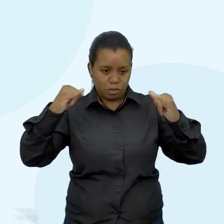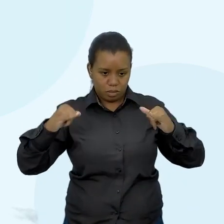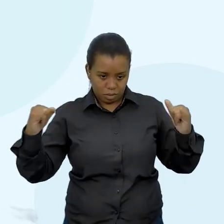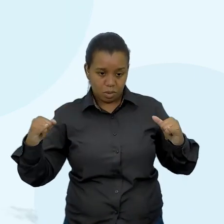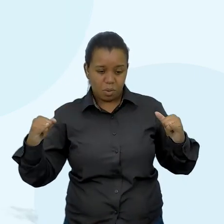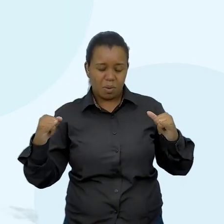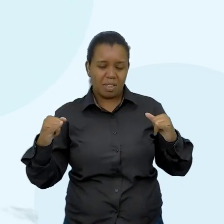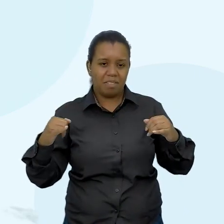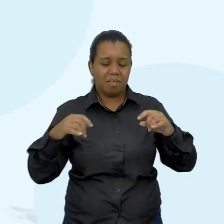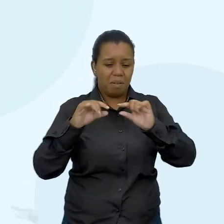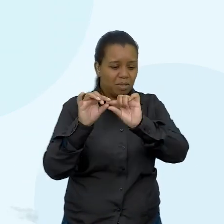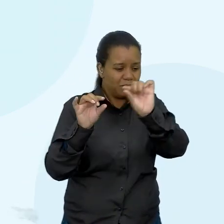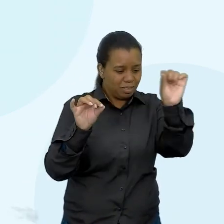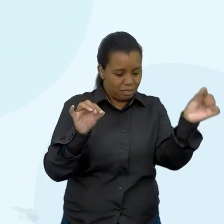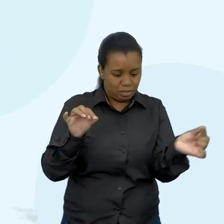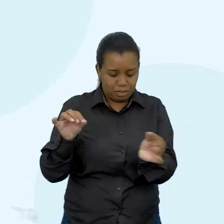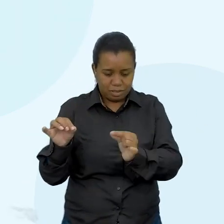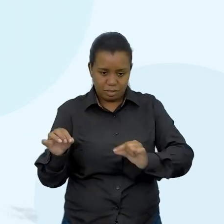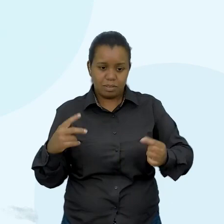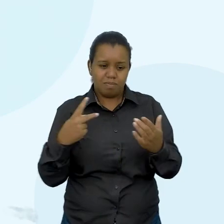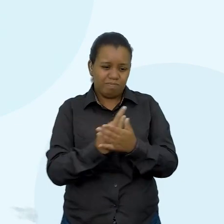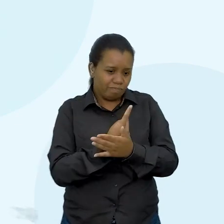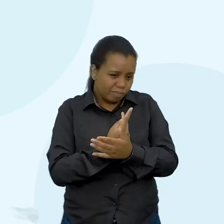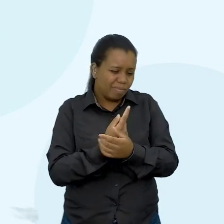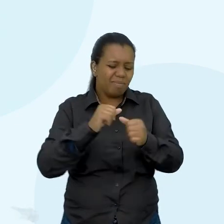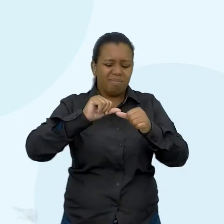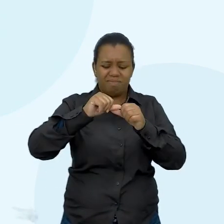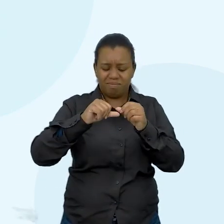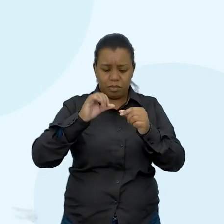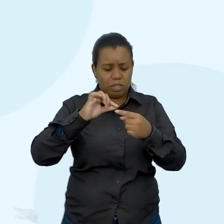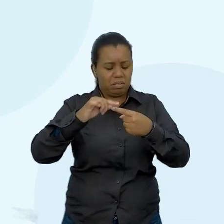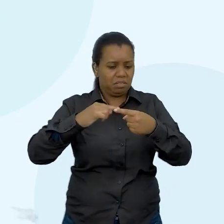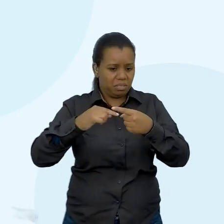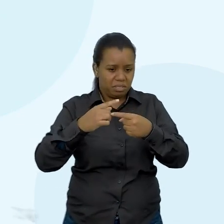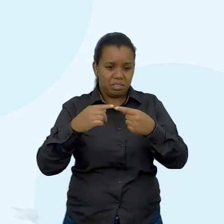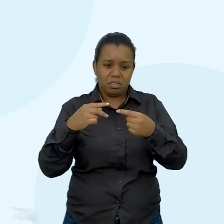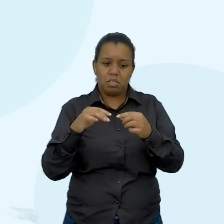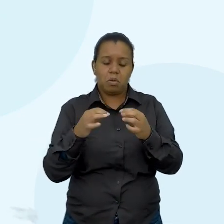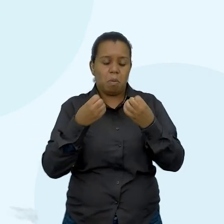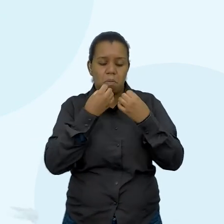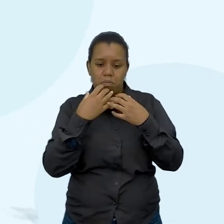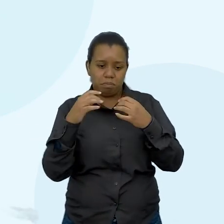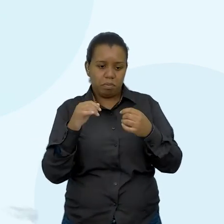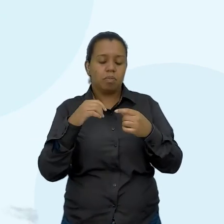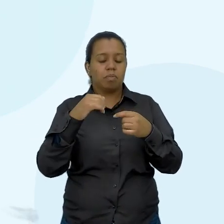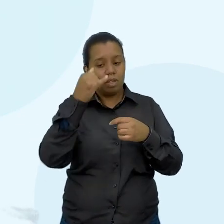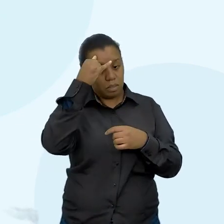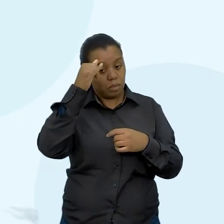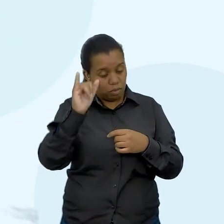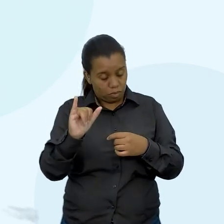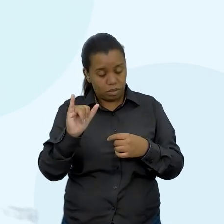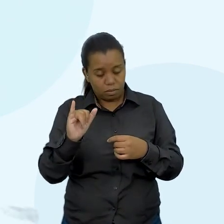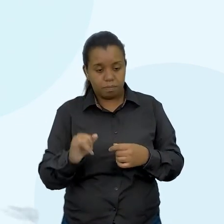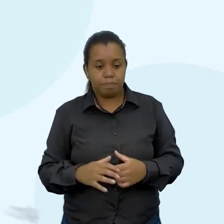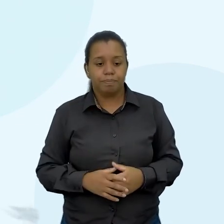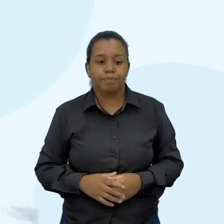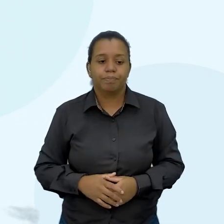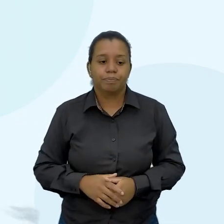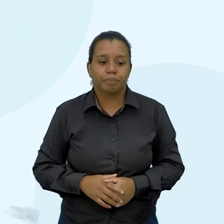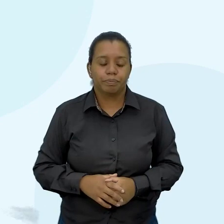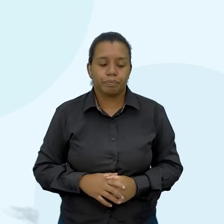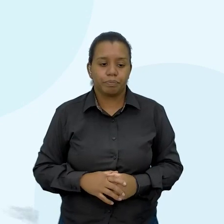instalações mal feitas, né? E sempre utilizar serviços especializados de eletricistas, caso vocês precisem mexer